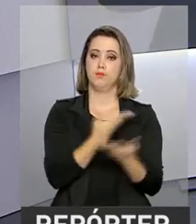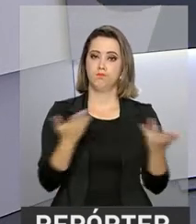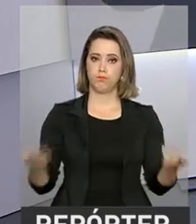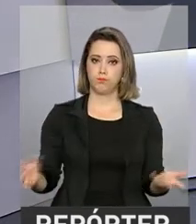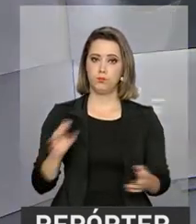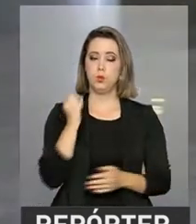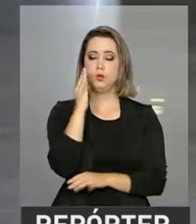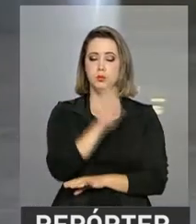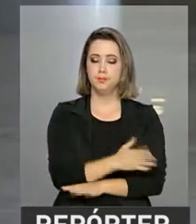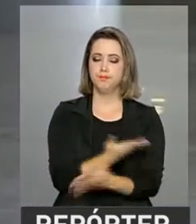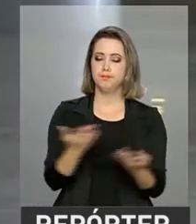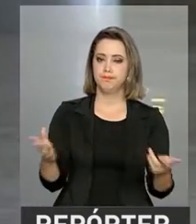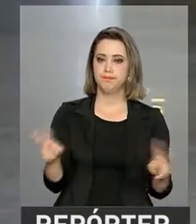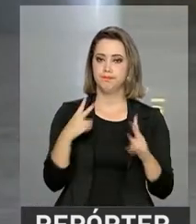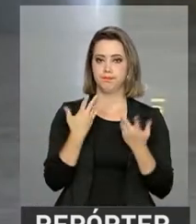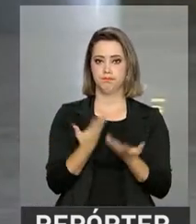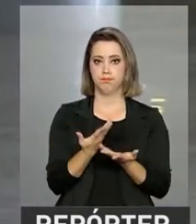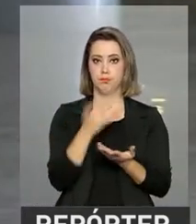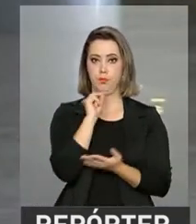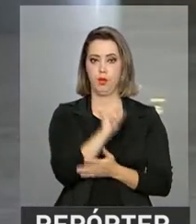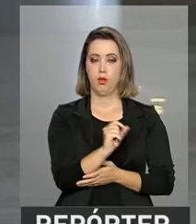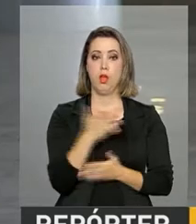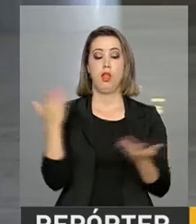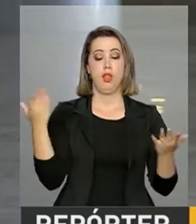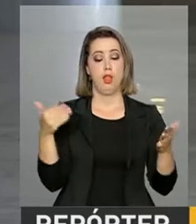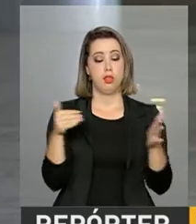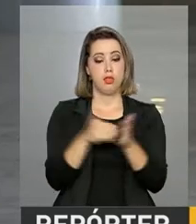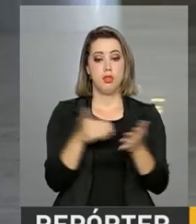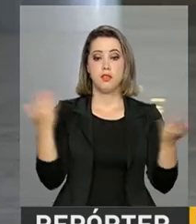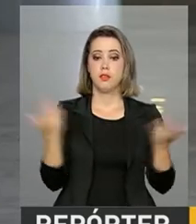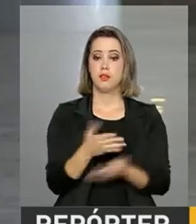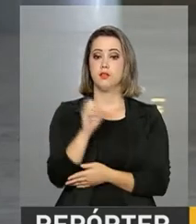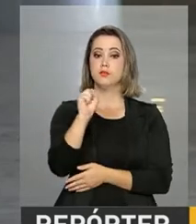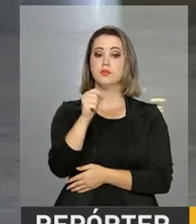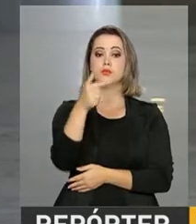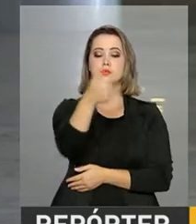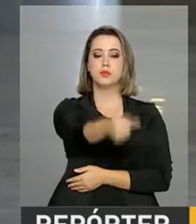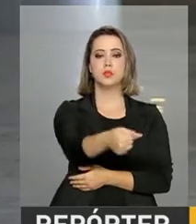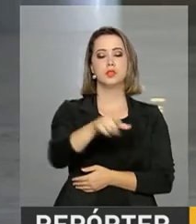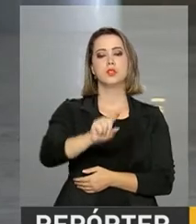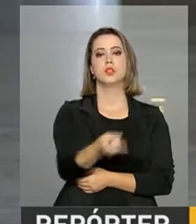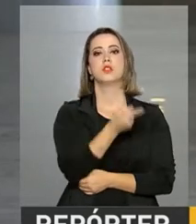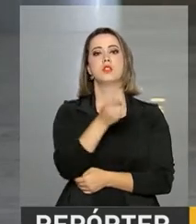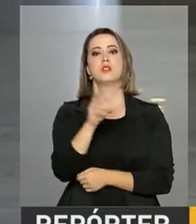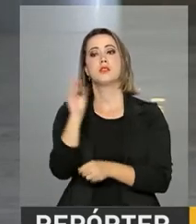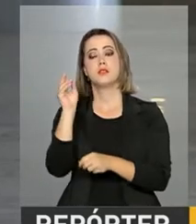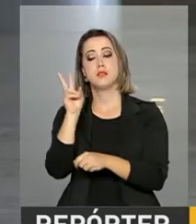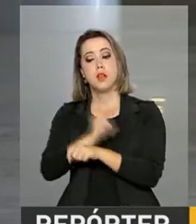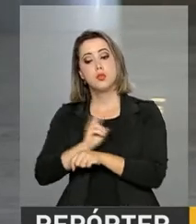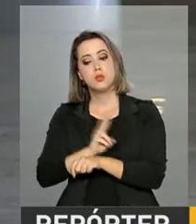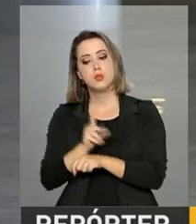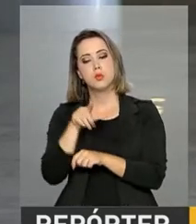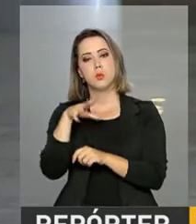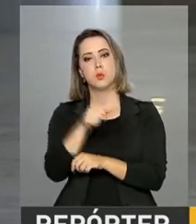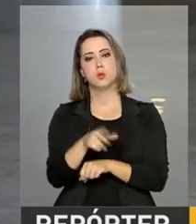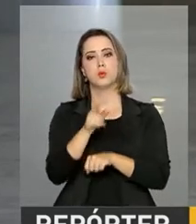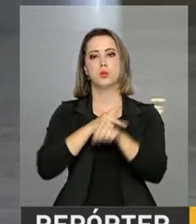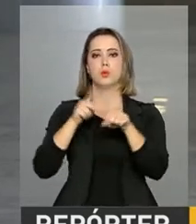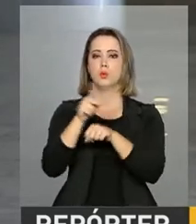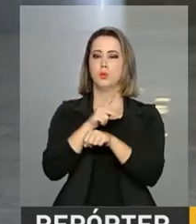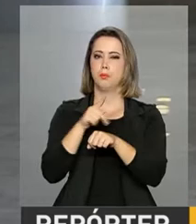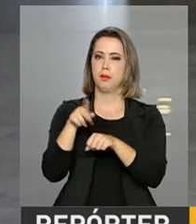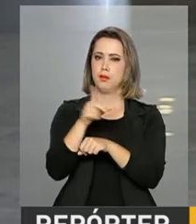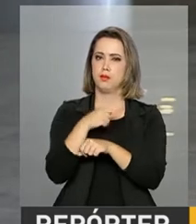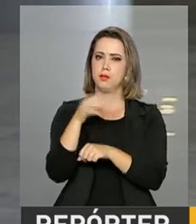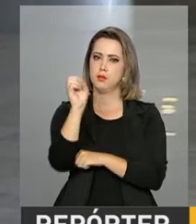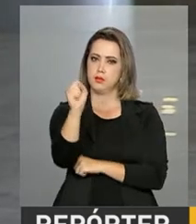boa tarde boa tarde a todos até agora foram realizadas 87.500 perícias em todo o país 84%